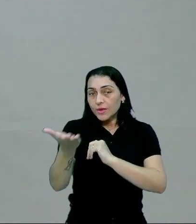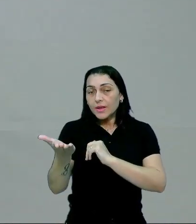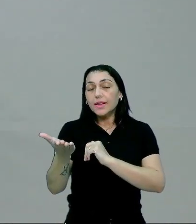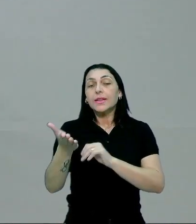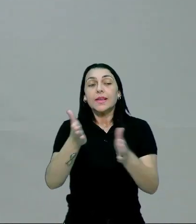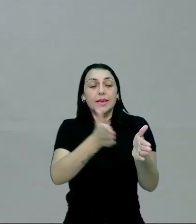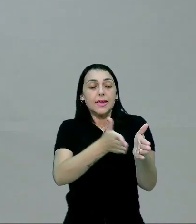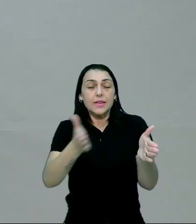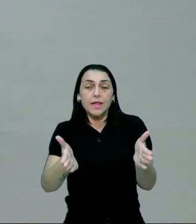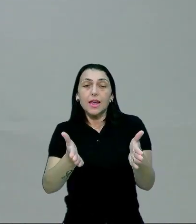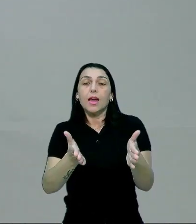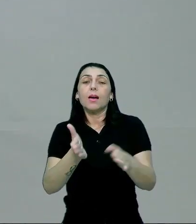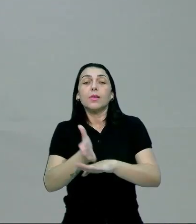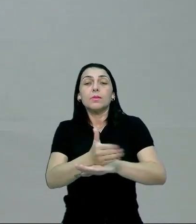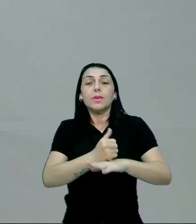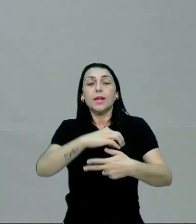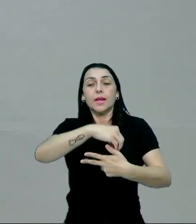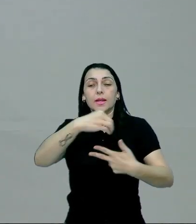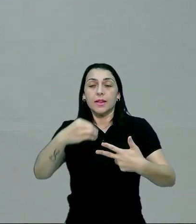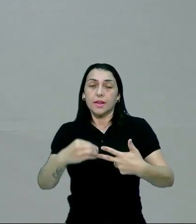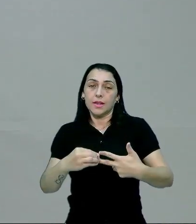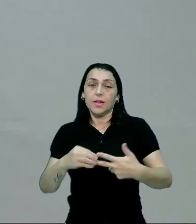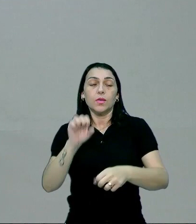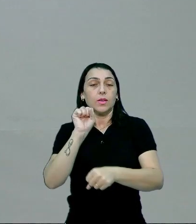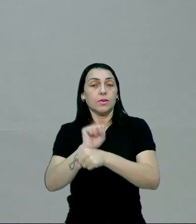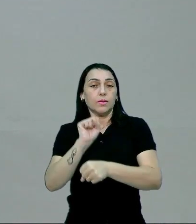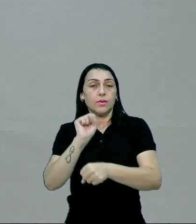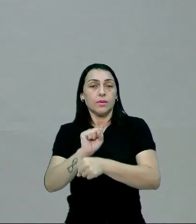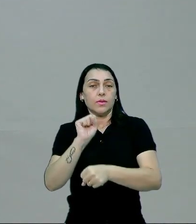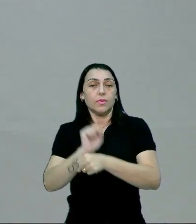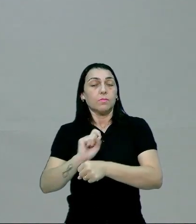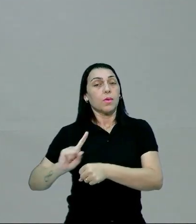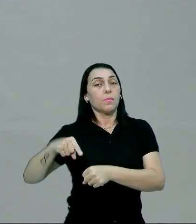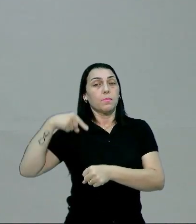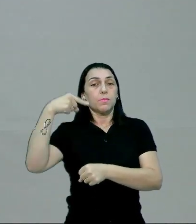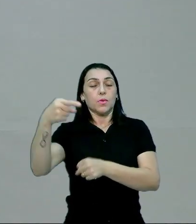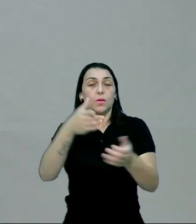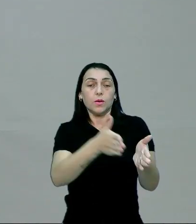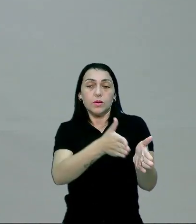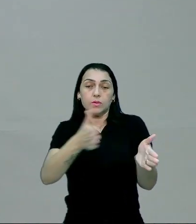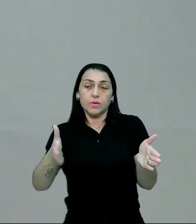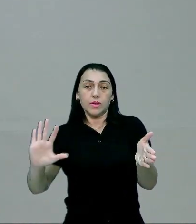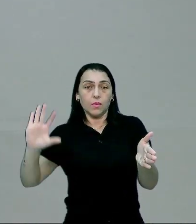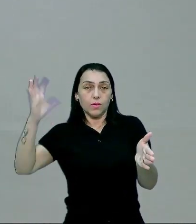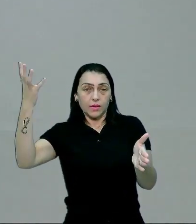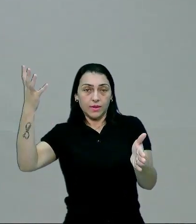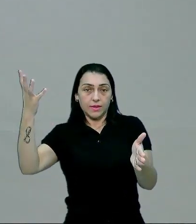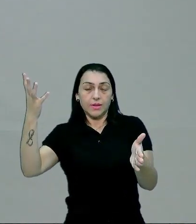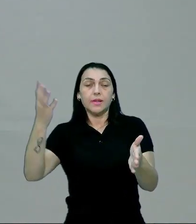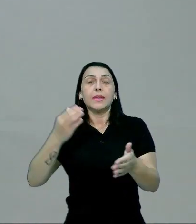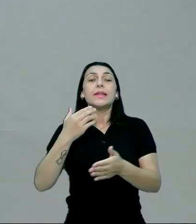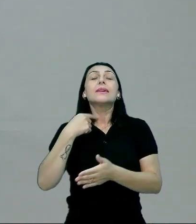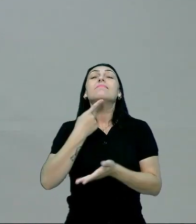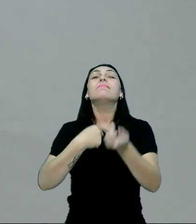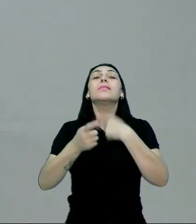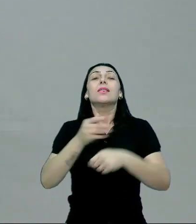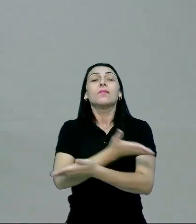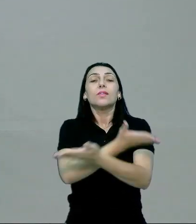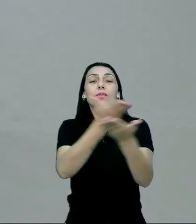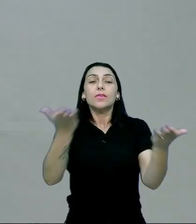nesta etapa de pré-ENEM e eu estarei te aguardando em uma próxima etapa que está por vir. Desejo a todos